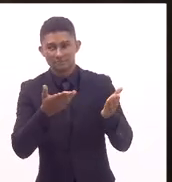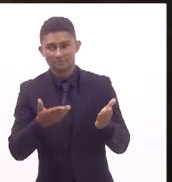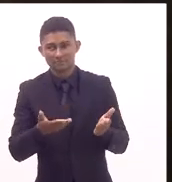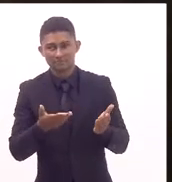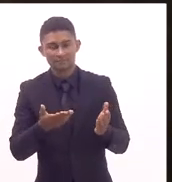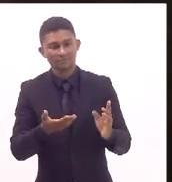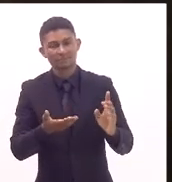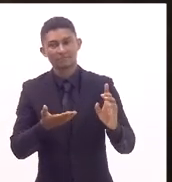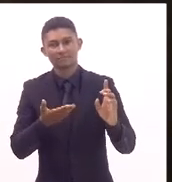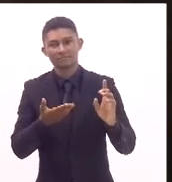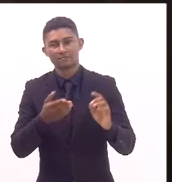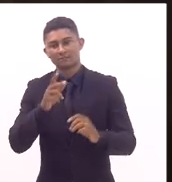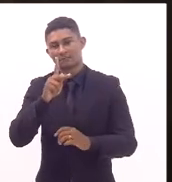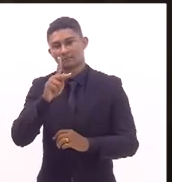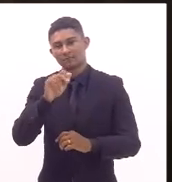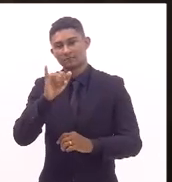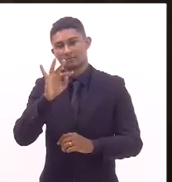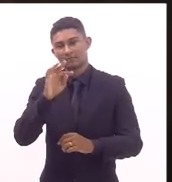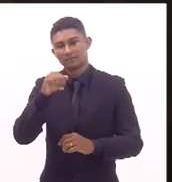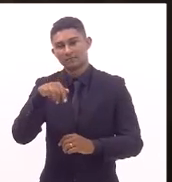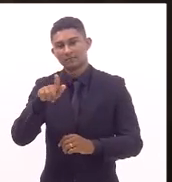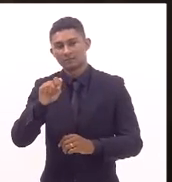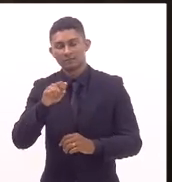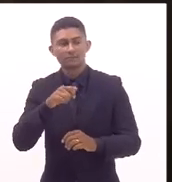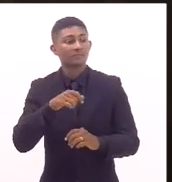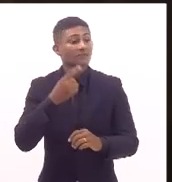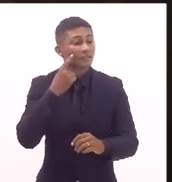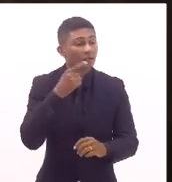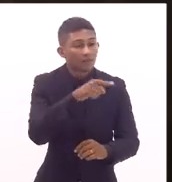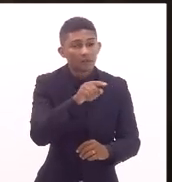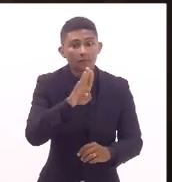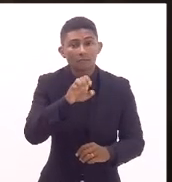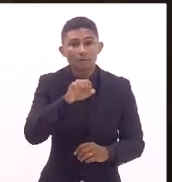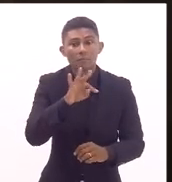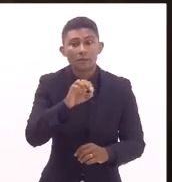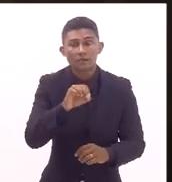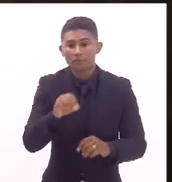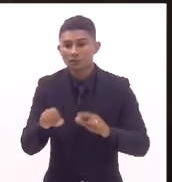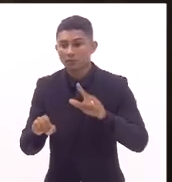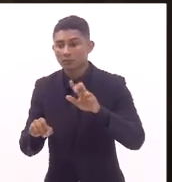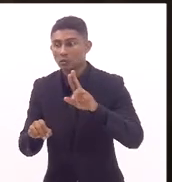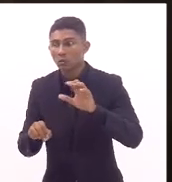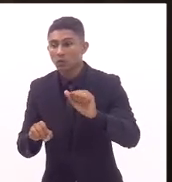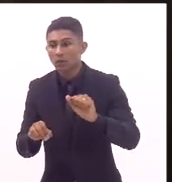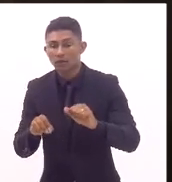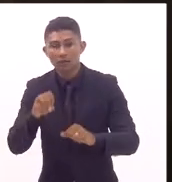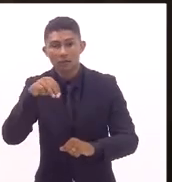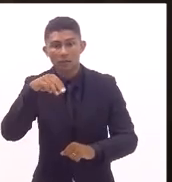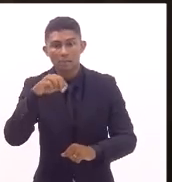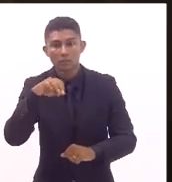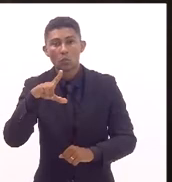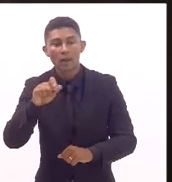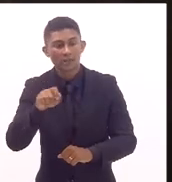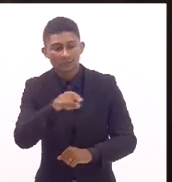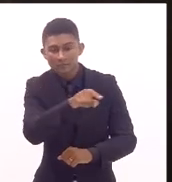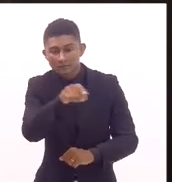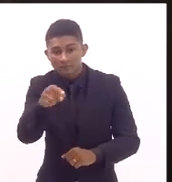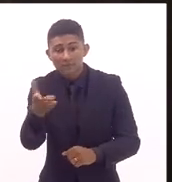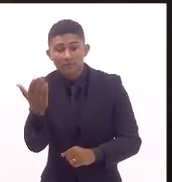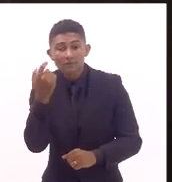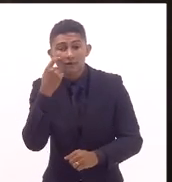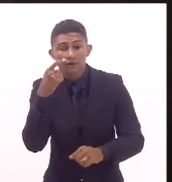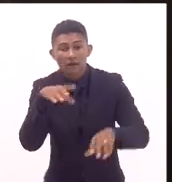a tanga Vidal o Bento Luca eu e a Manuela a gente possa fazer entrega aqui